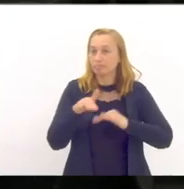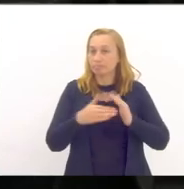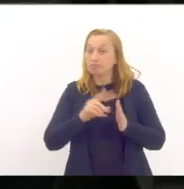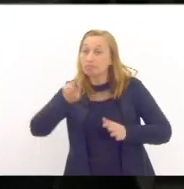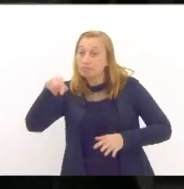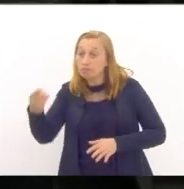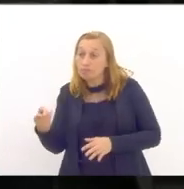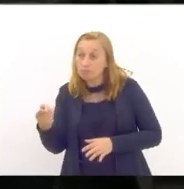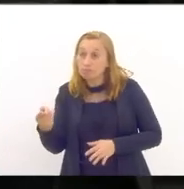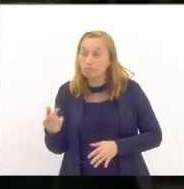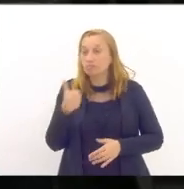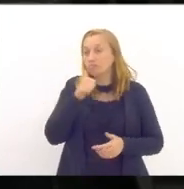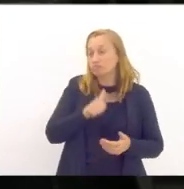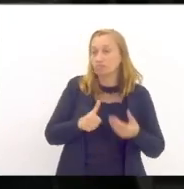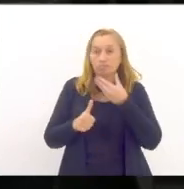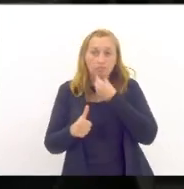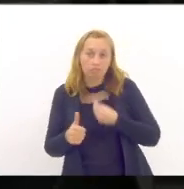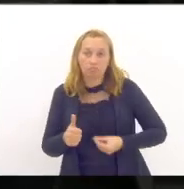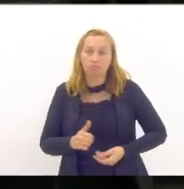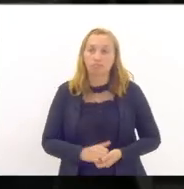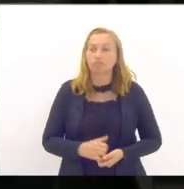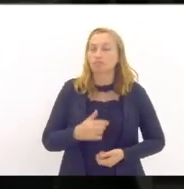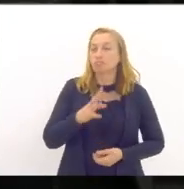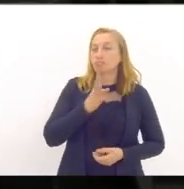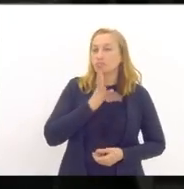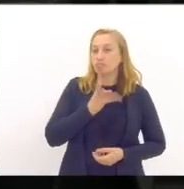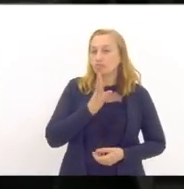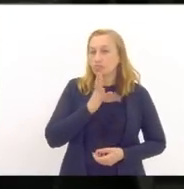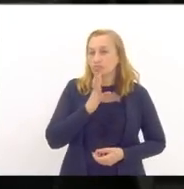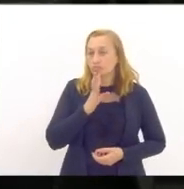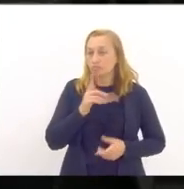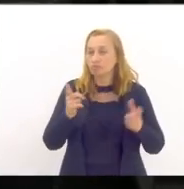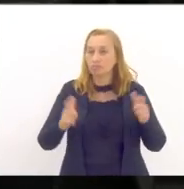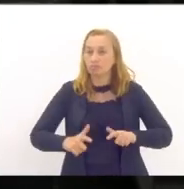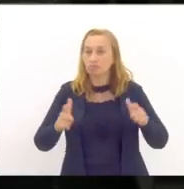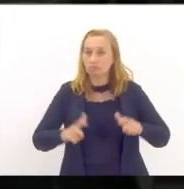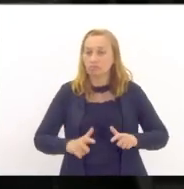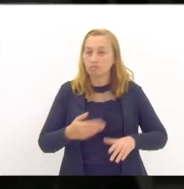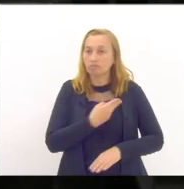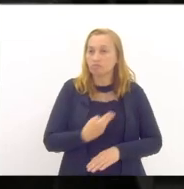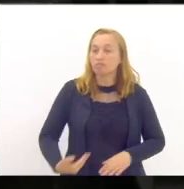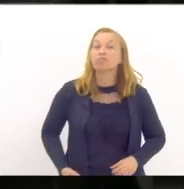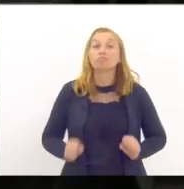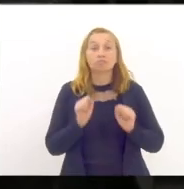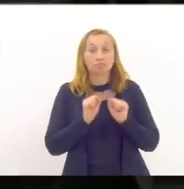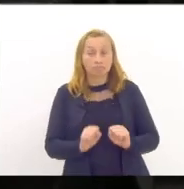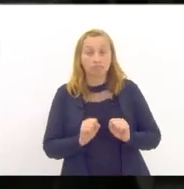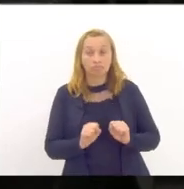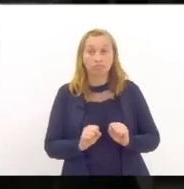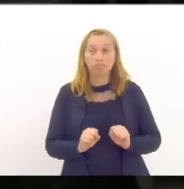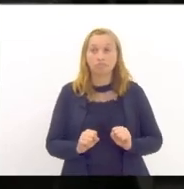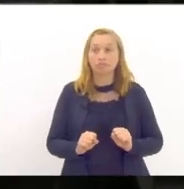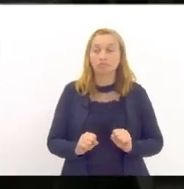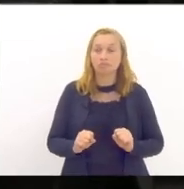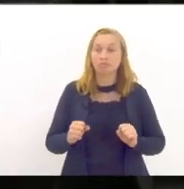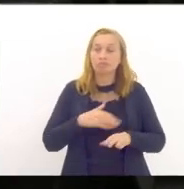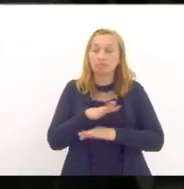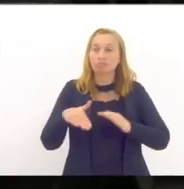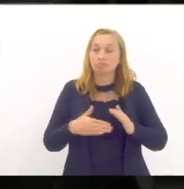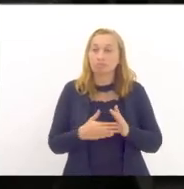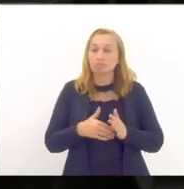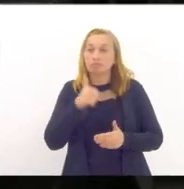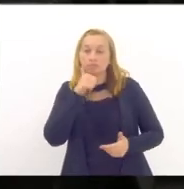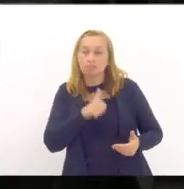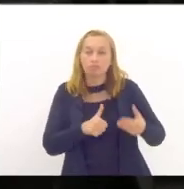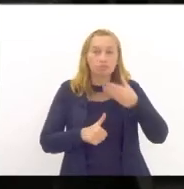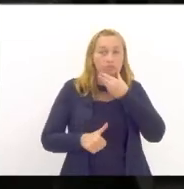outros, outras e outras. É um reconhecimento de que esse espaço público pode e deve ser ocupado por todos,